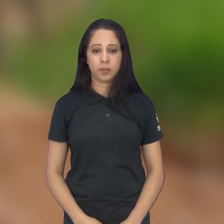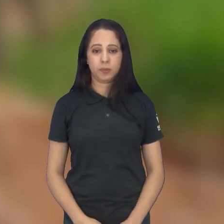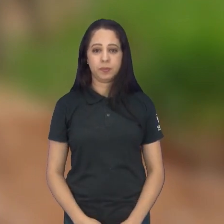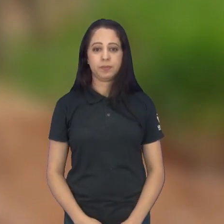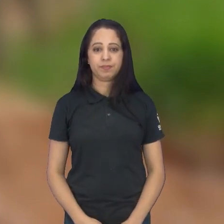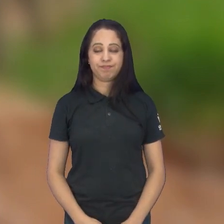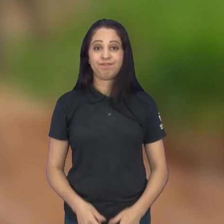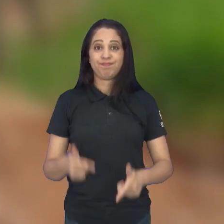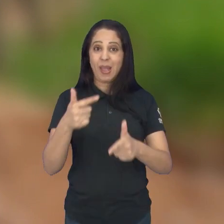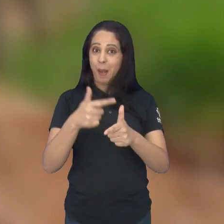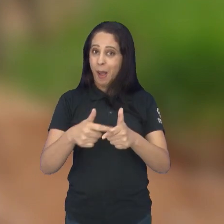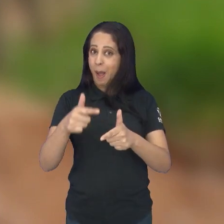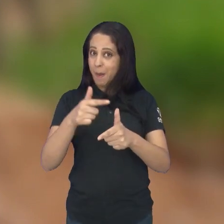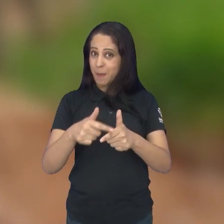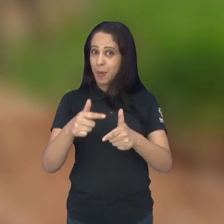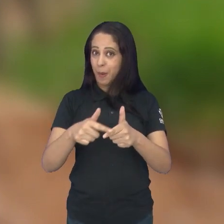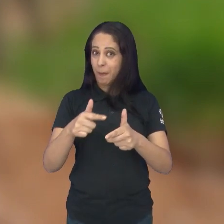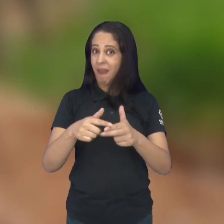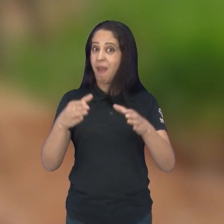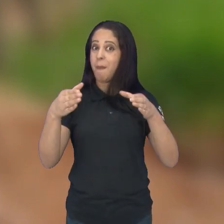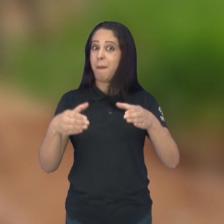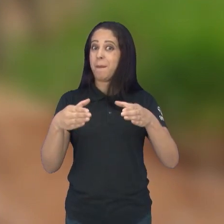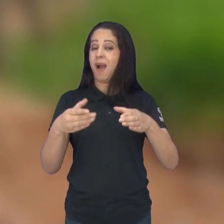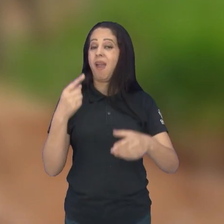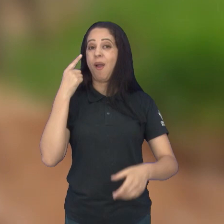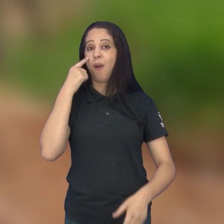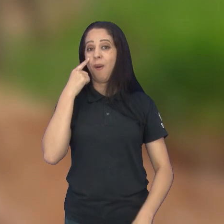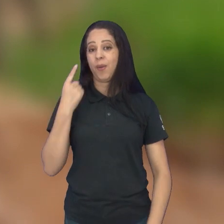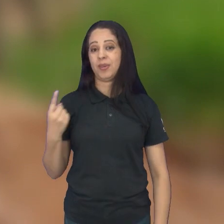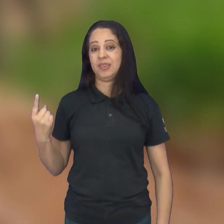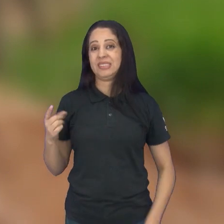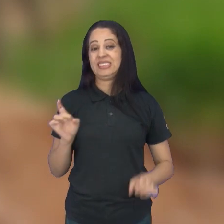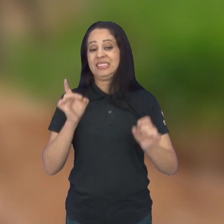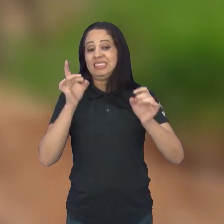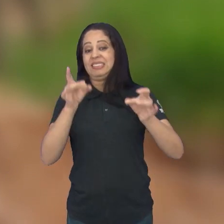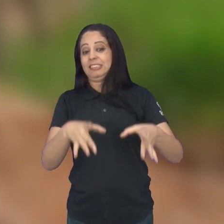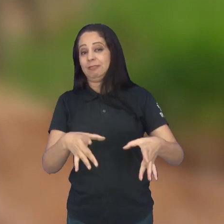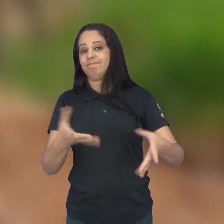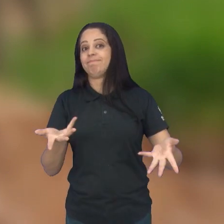é a situação do bairro. Situação de abandono.